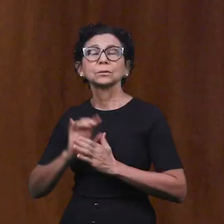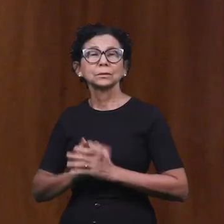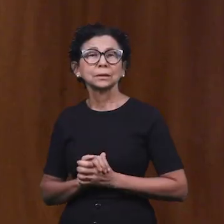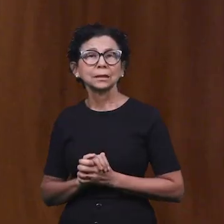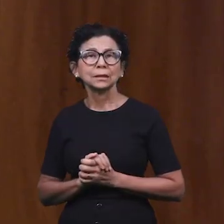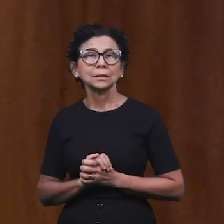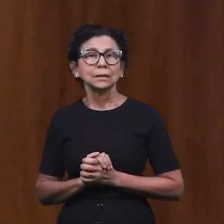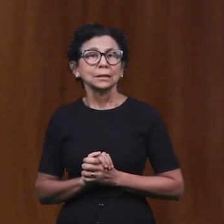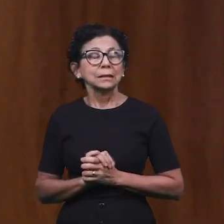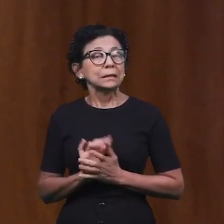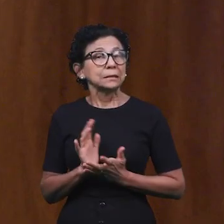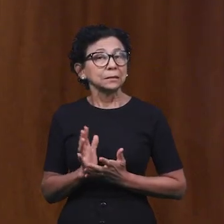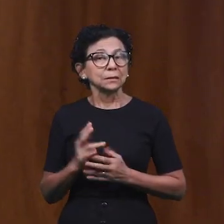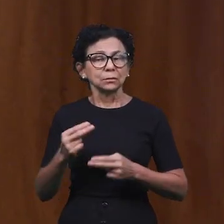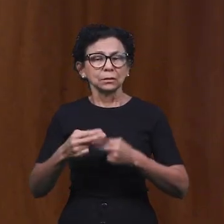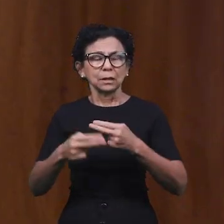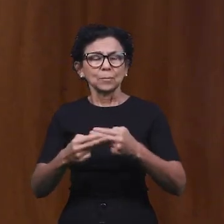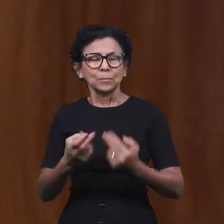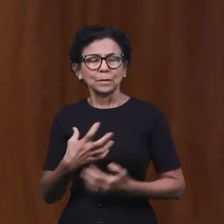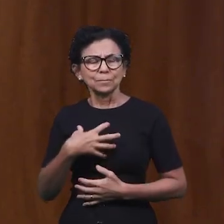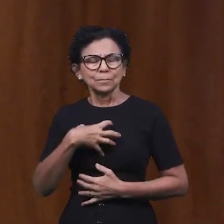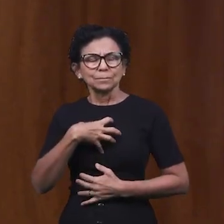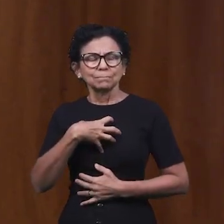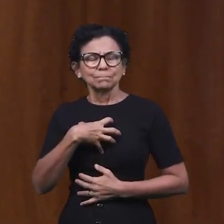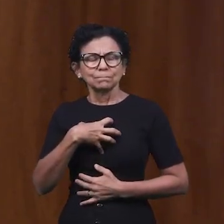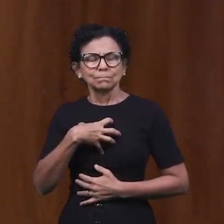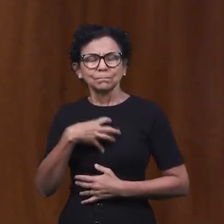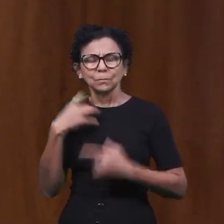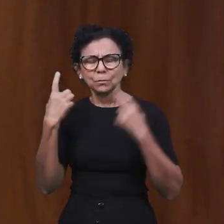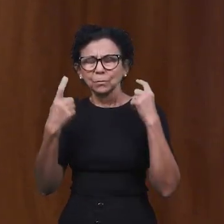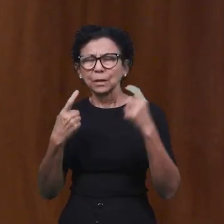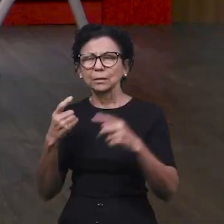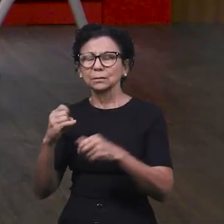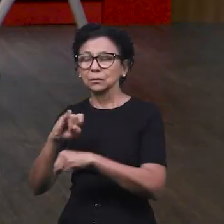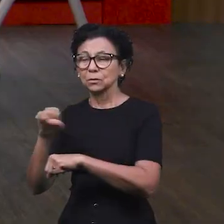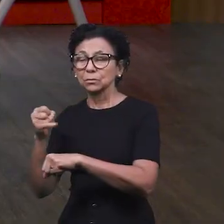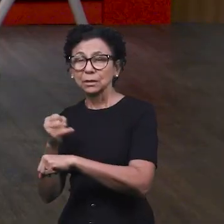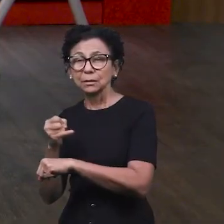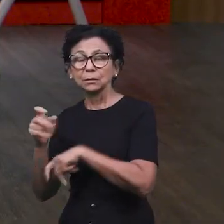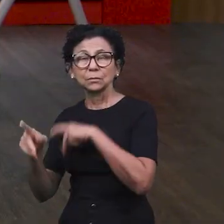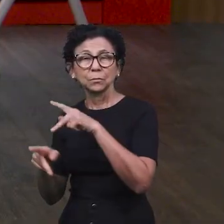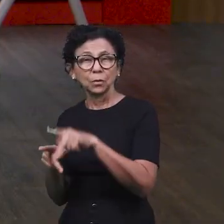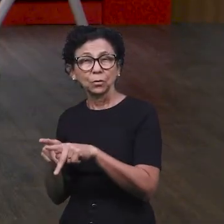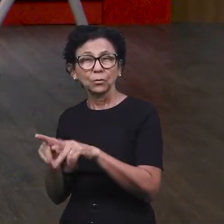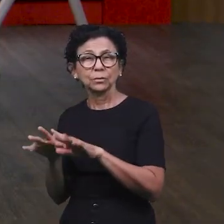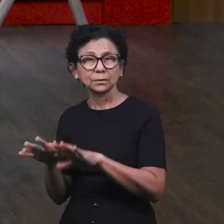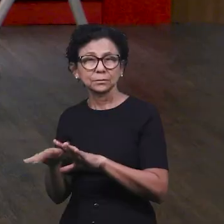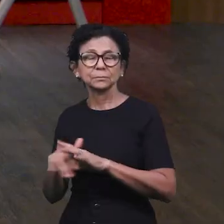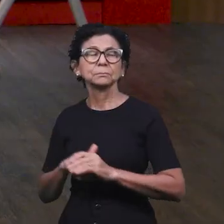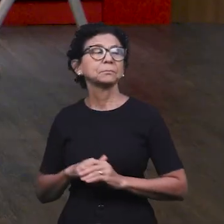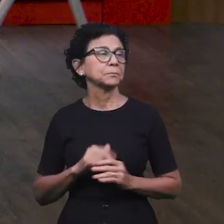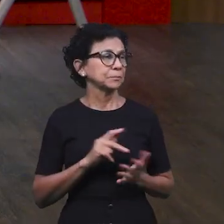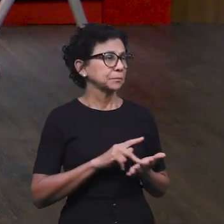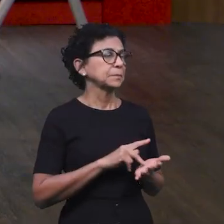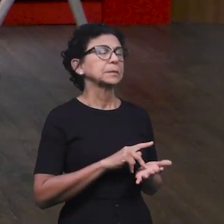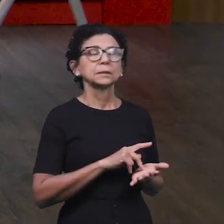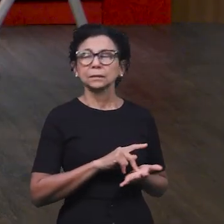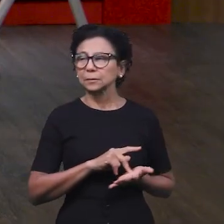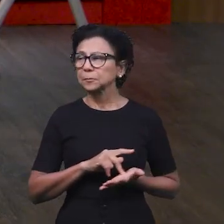o espírito de Neemias, o coração de Neemias voltado para o seu povo, para Jerusalém. Não é isso? Isso.